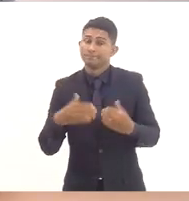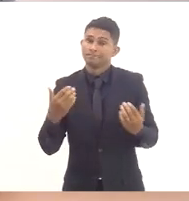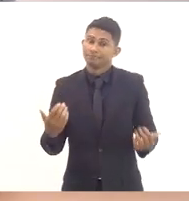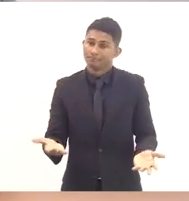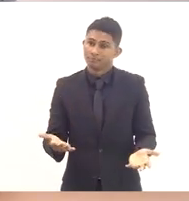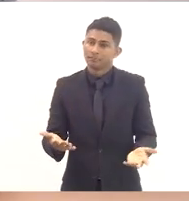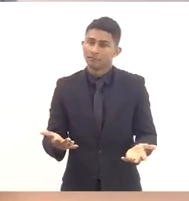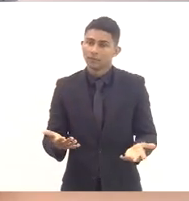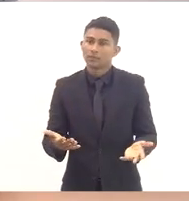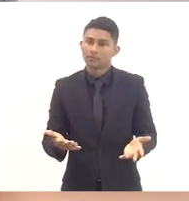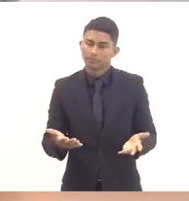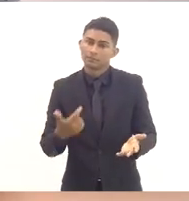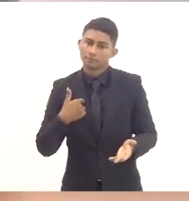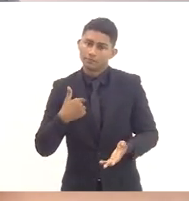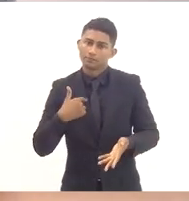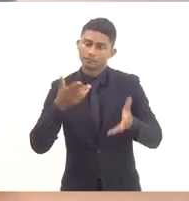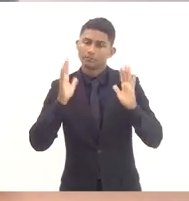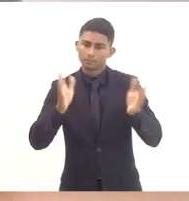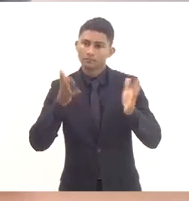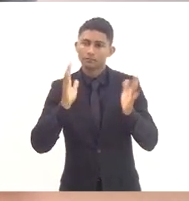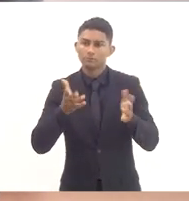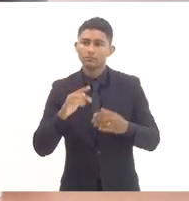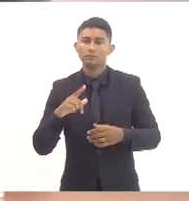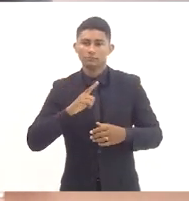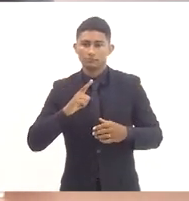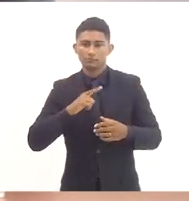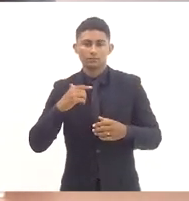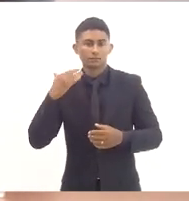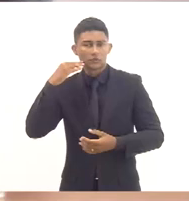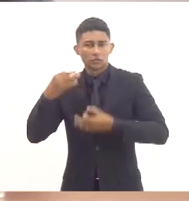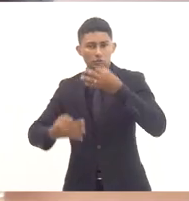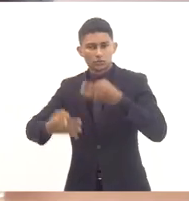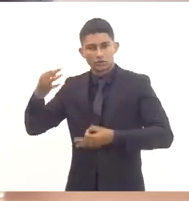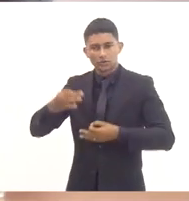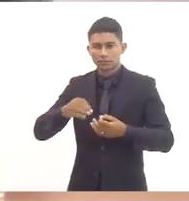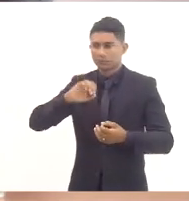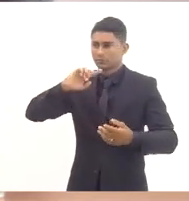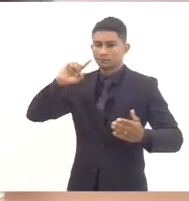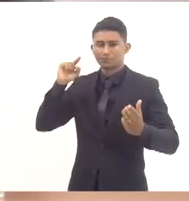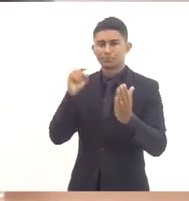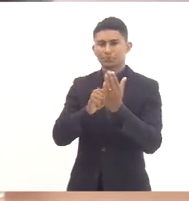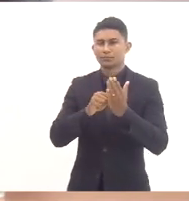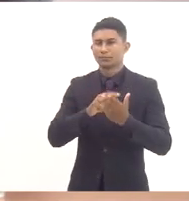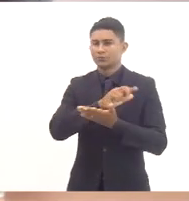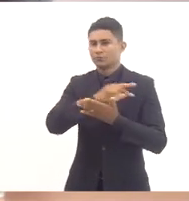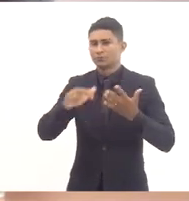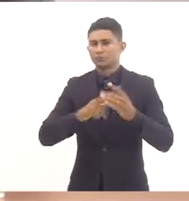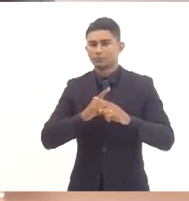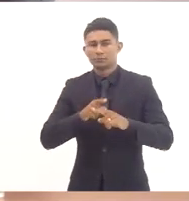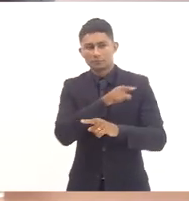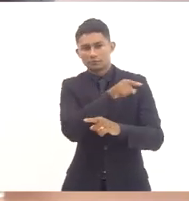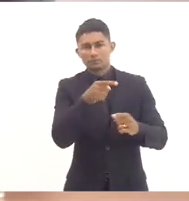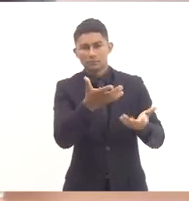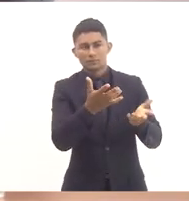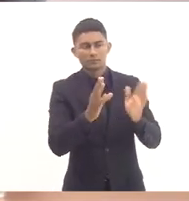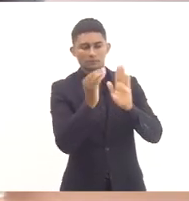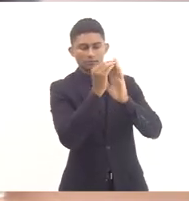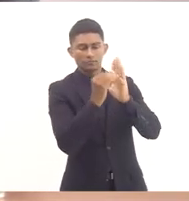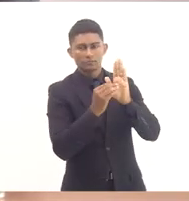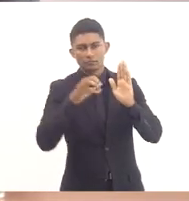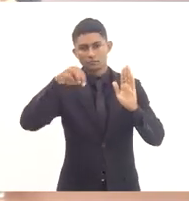muito fácil eu já tenho várias ações na justiça por quê Porque eles querem que você preencheu medif